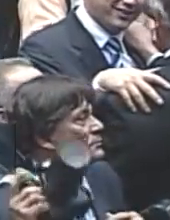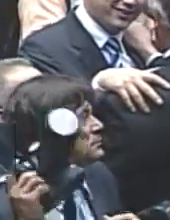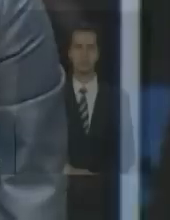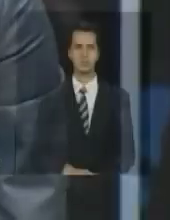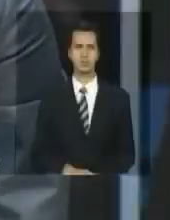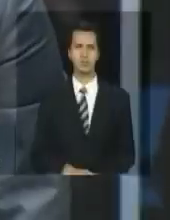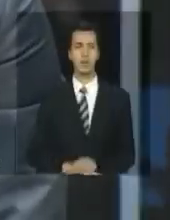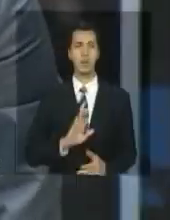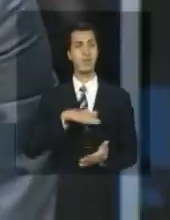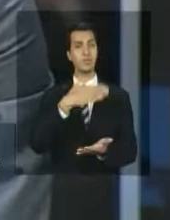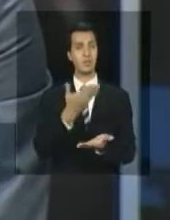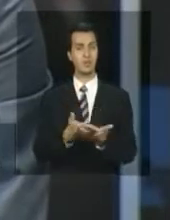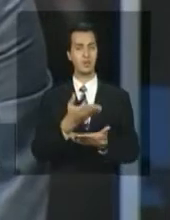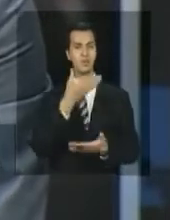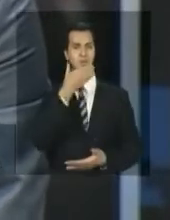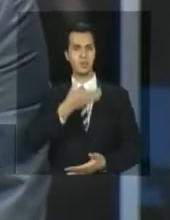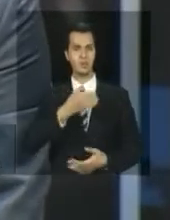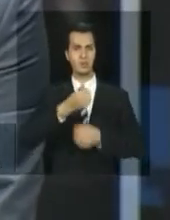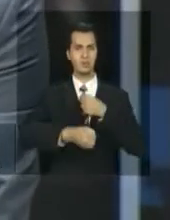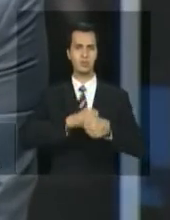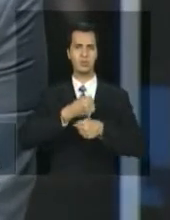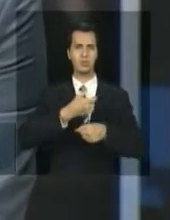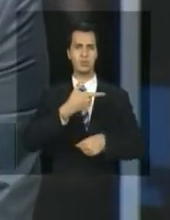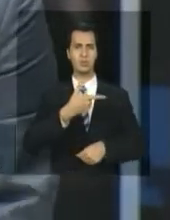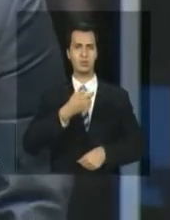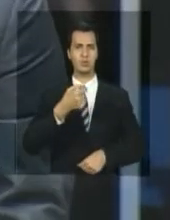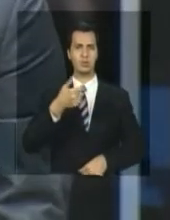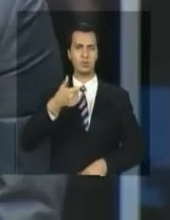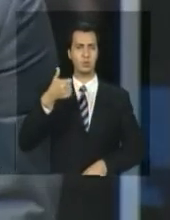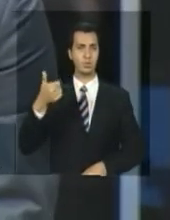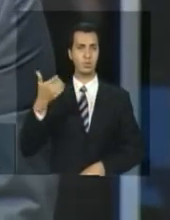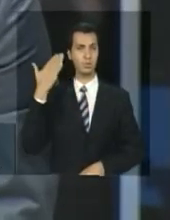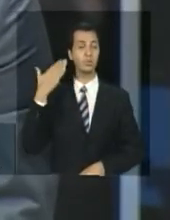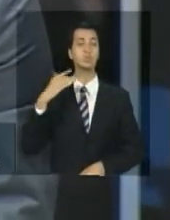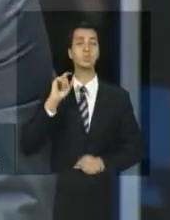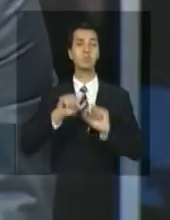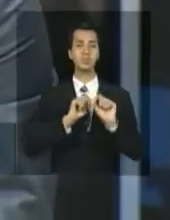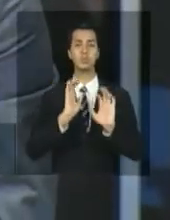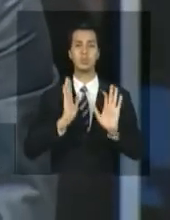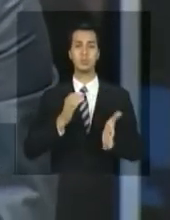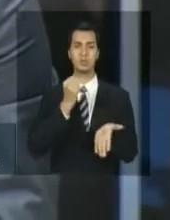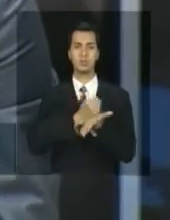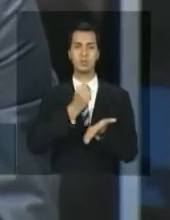Até dezembro de 2011, já haviam sido contratadas